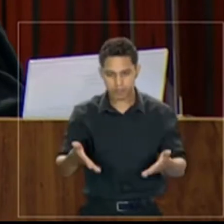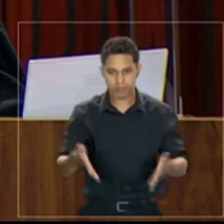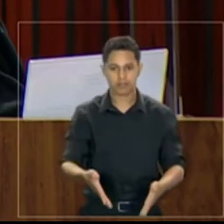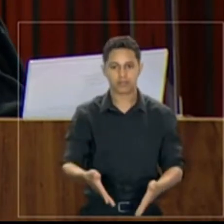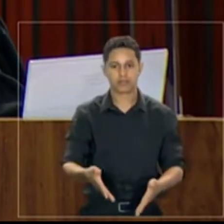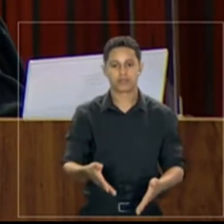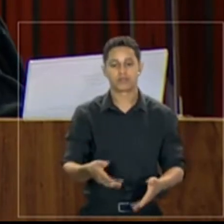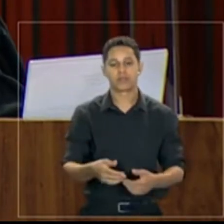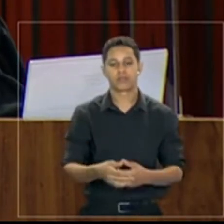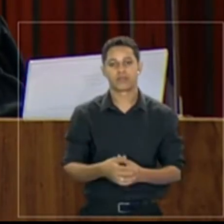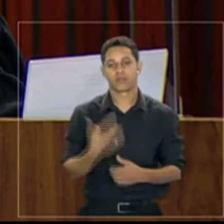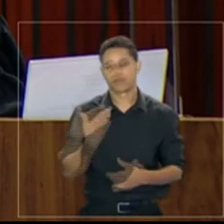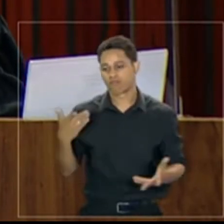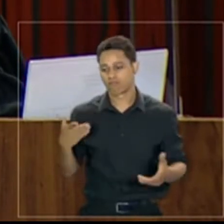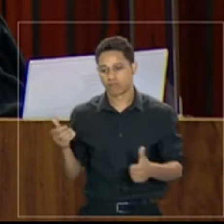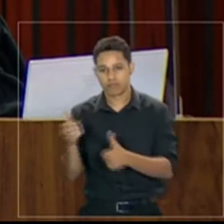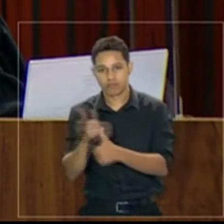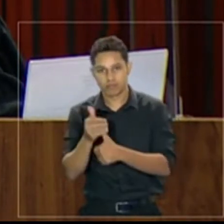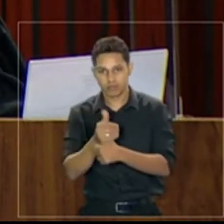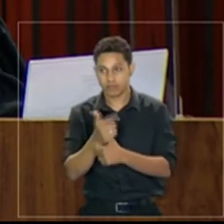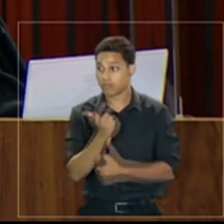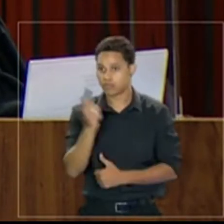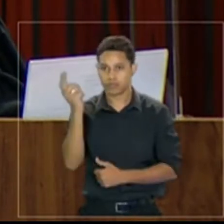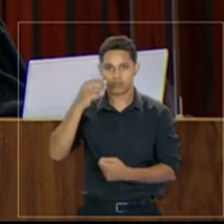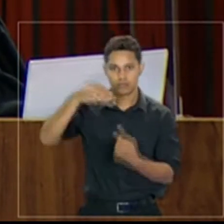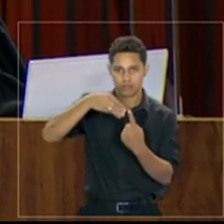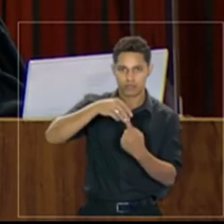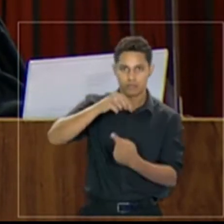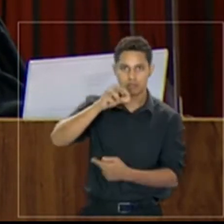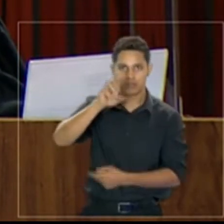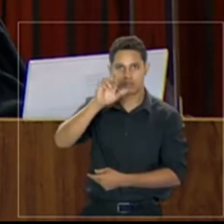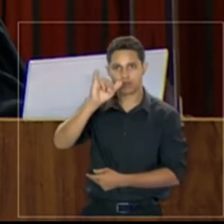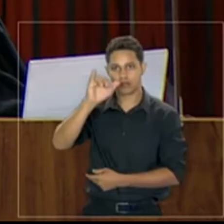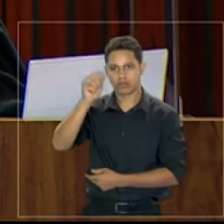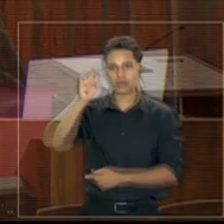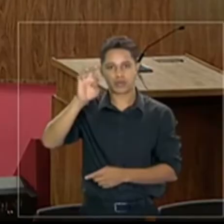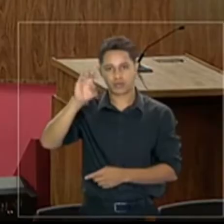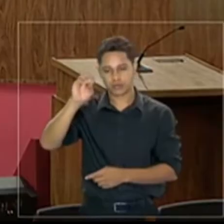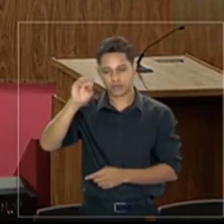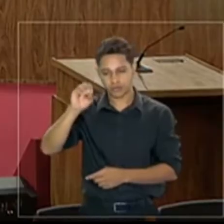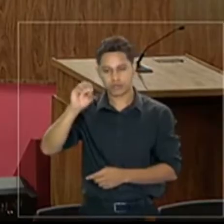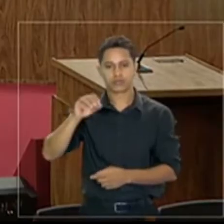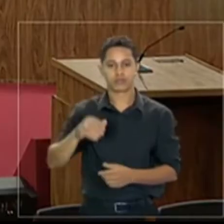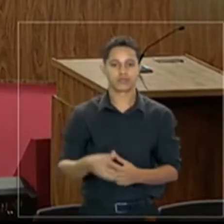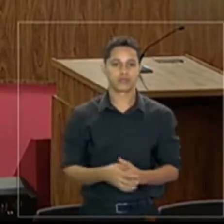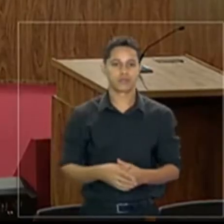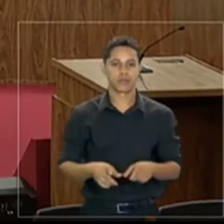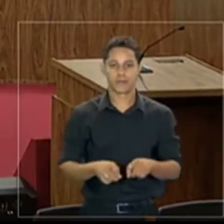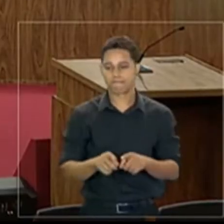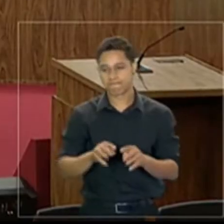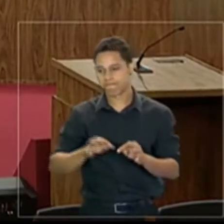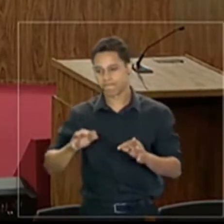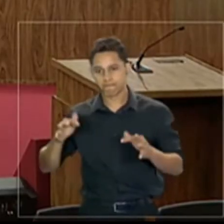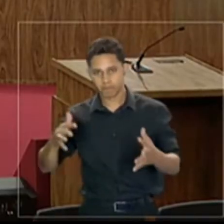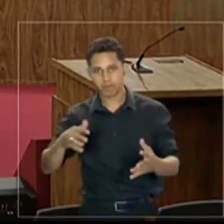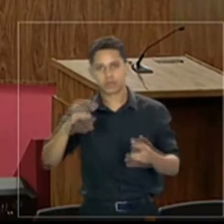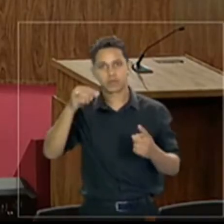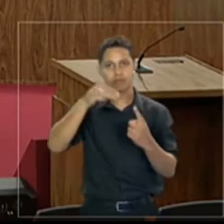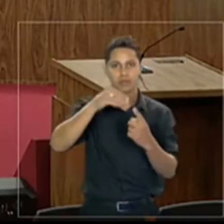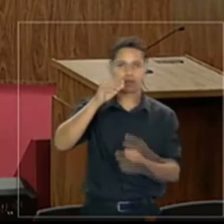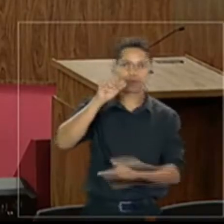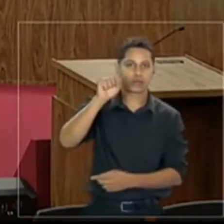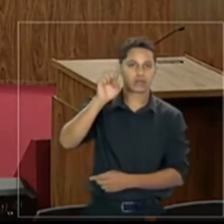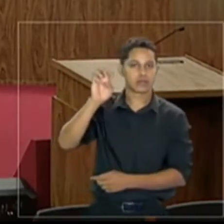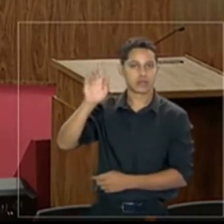prevêm que as lideranças religiosas se comprometam a promover ações de conscientização sobre